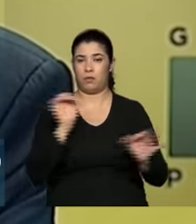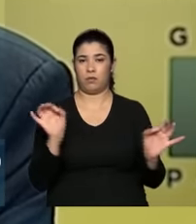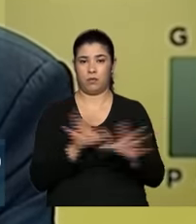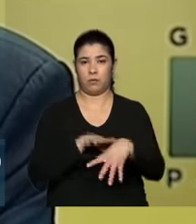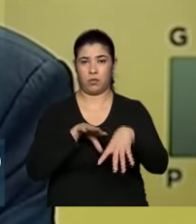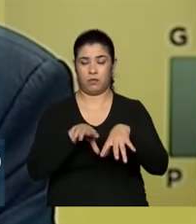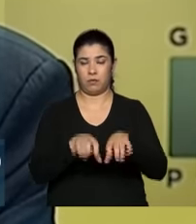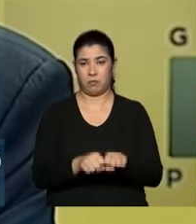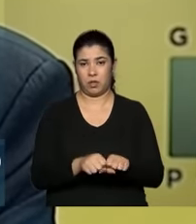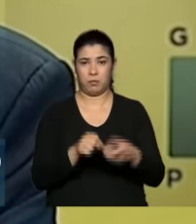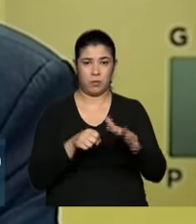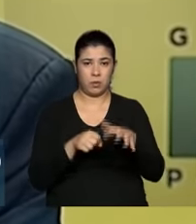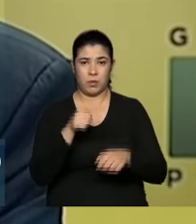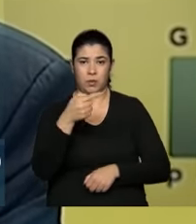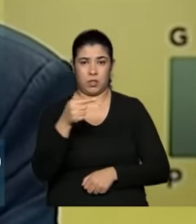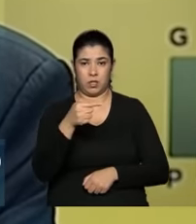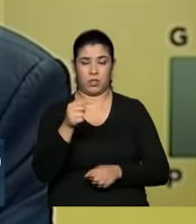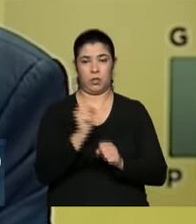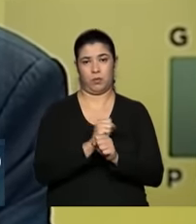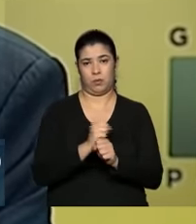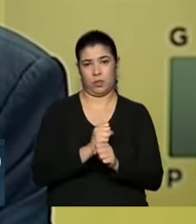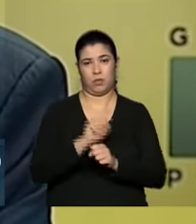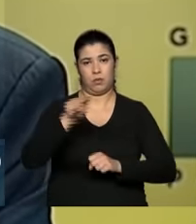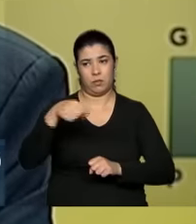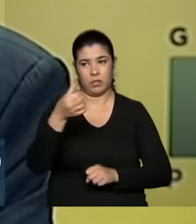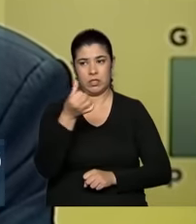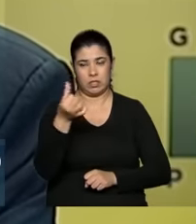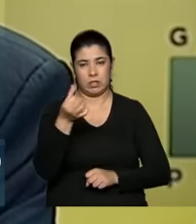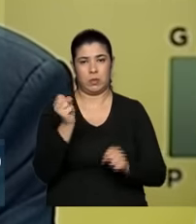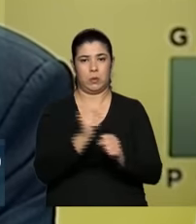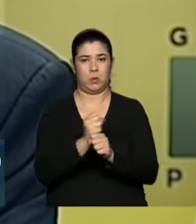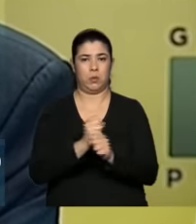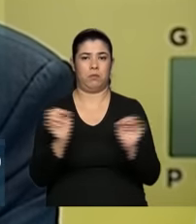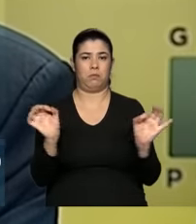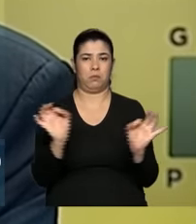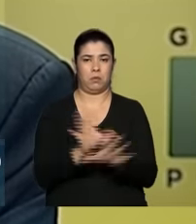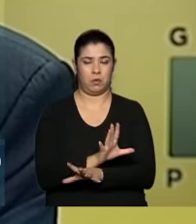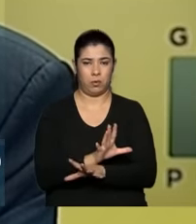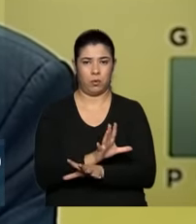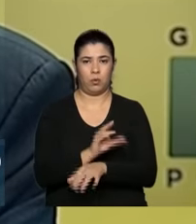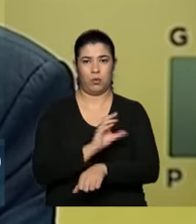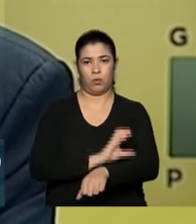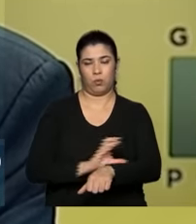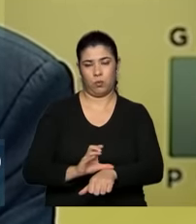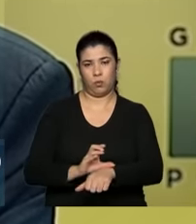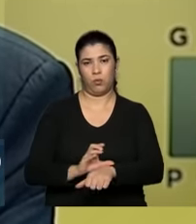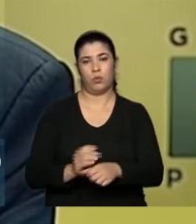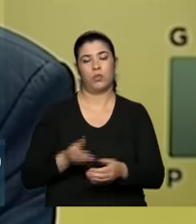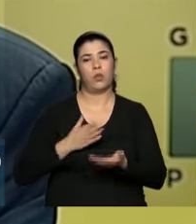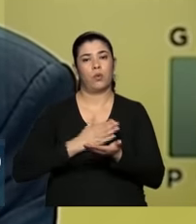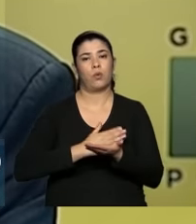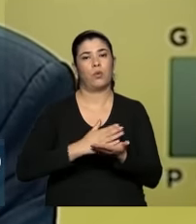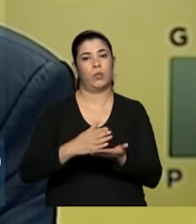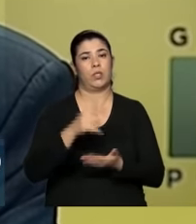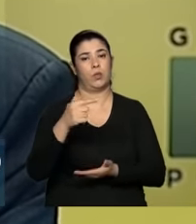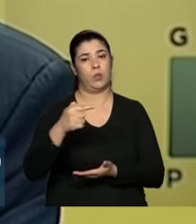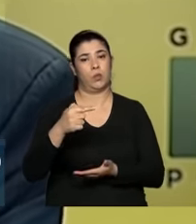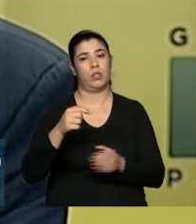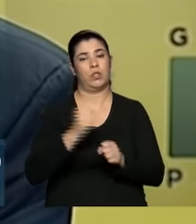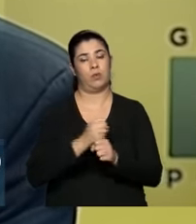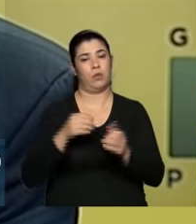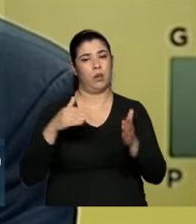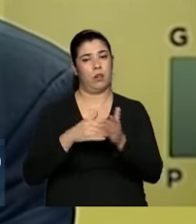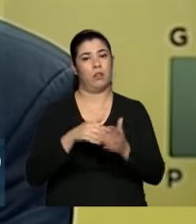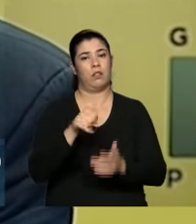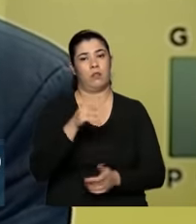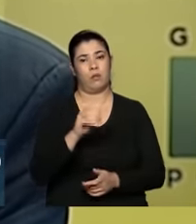o 7º ano. Depois de concluído o 6º ano, no 7º ano, a residência médica tem que ser capaz de acolher todos os